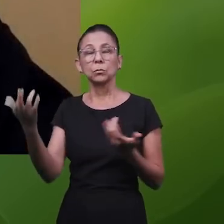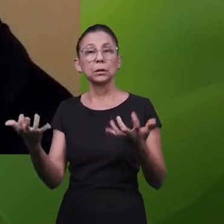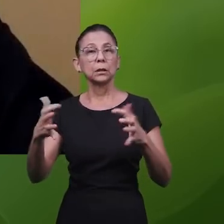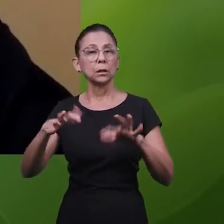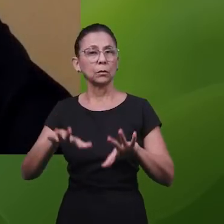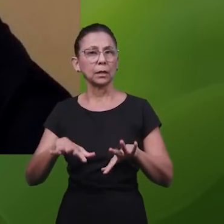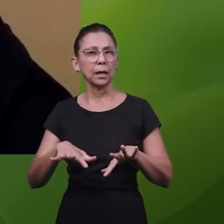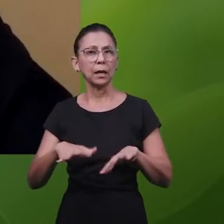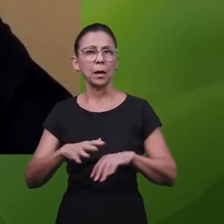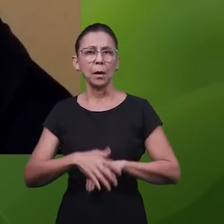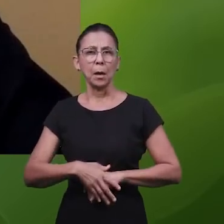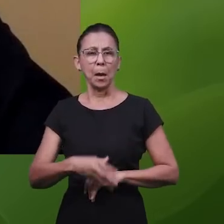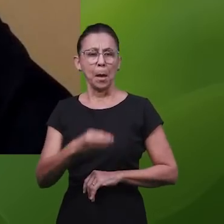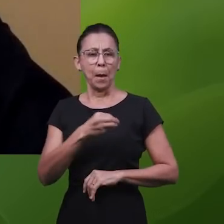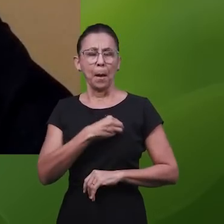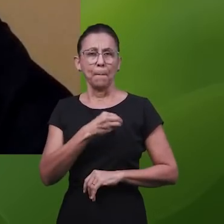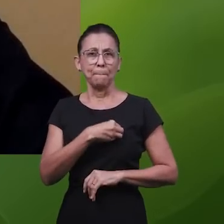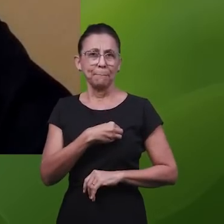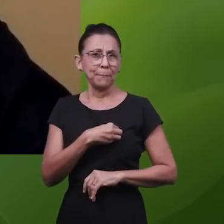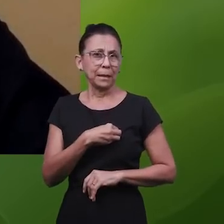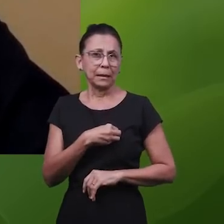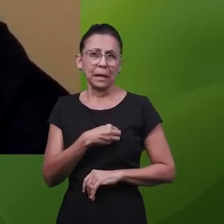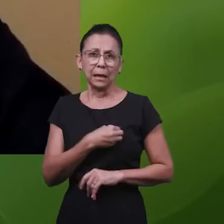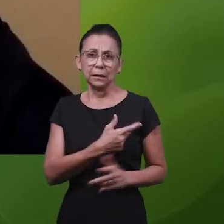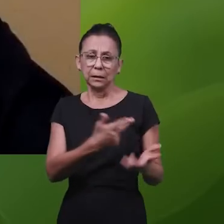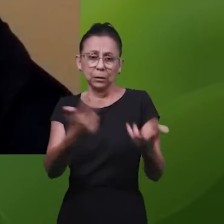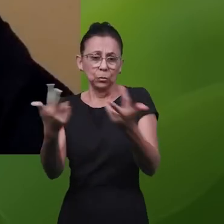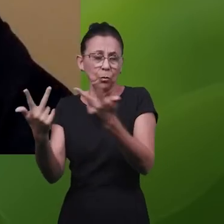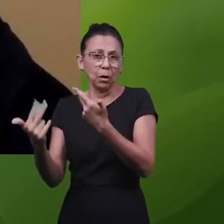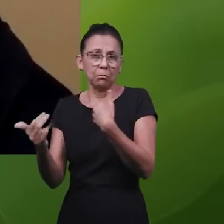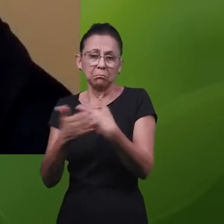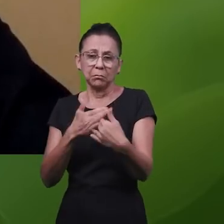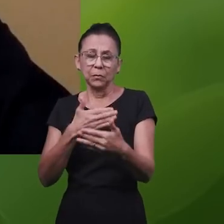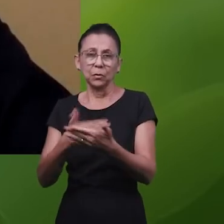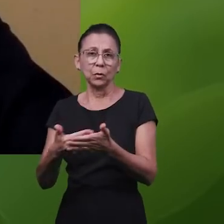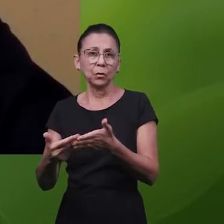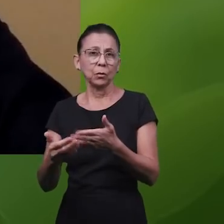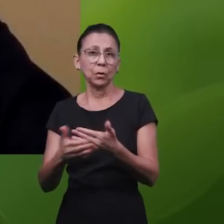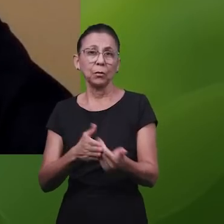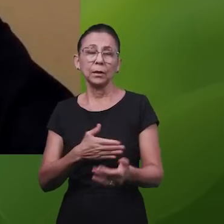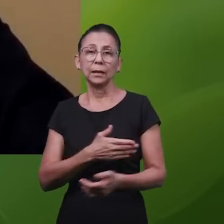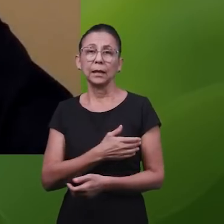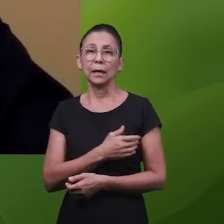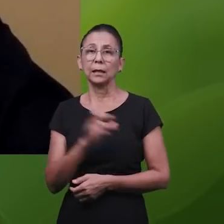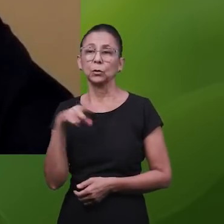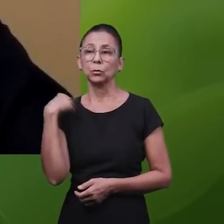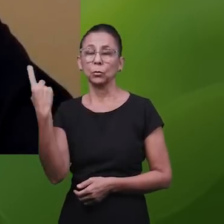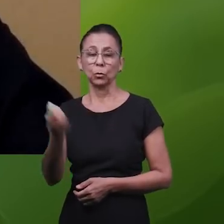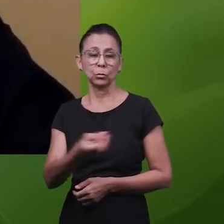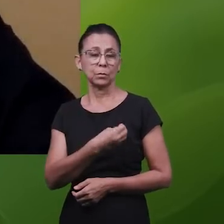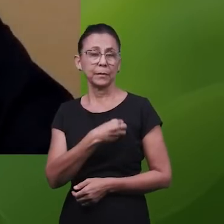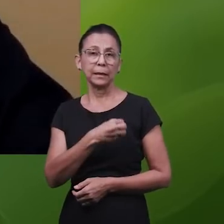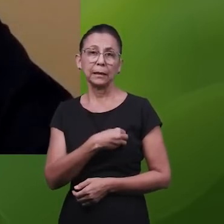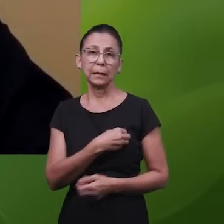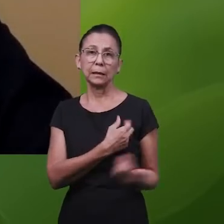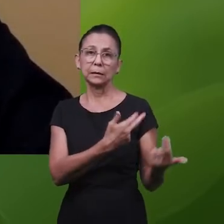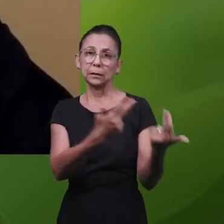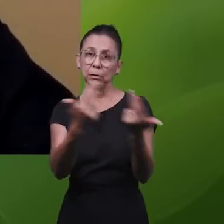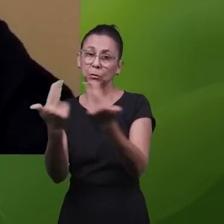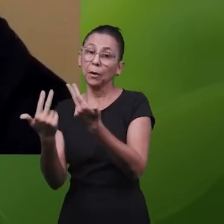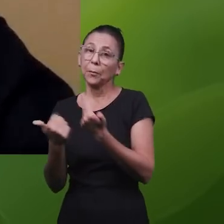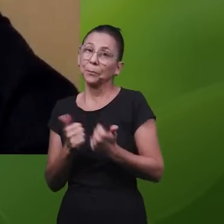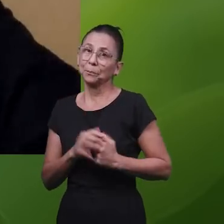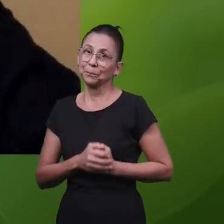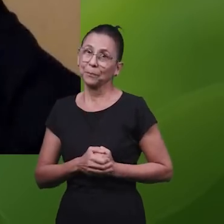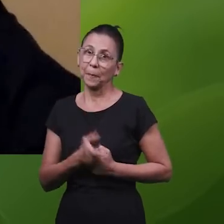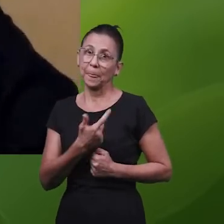aspas aqui, nem pecadão, nem pecadinho. O que é pecado diante do Senhor,